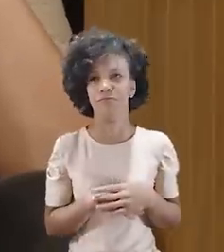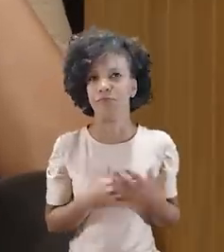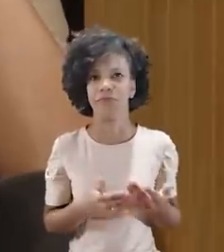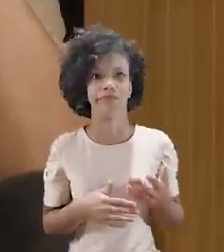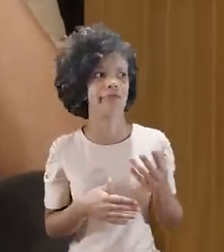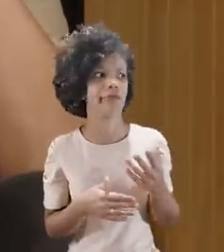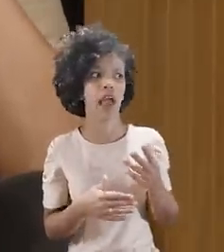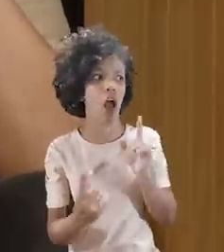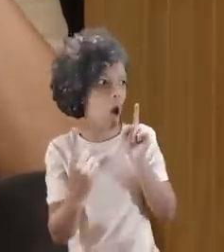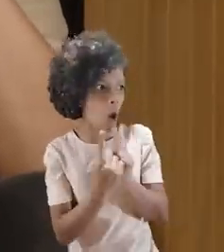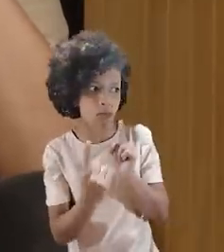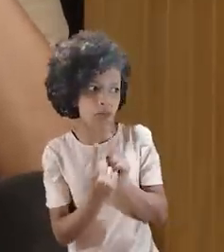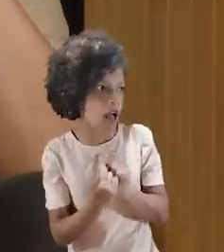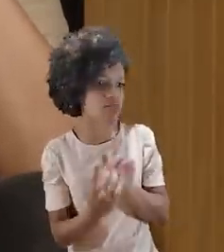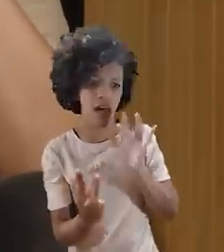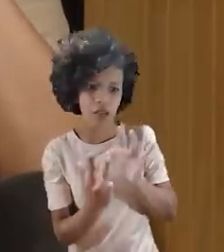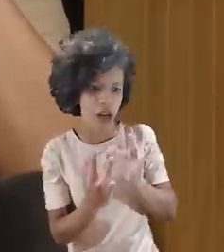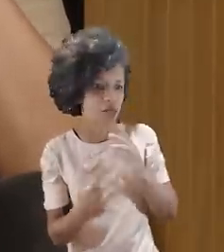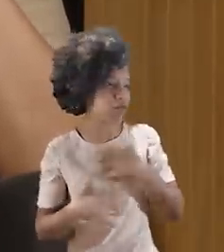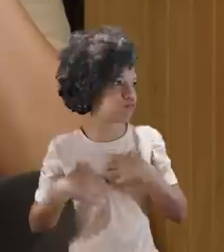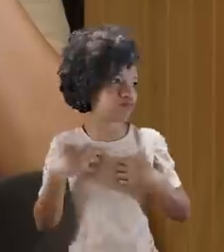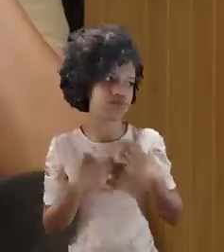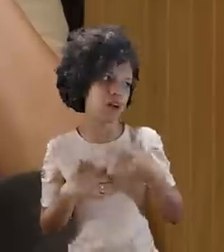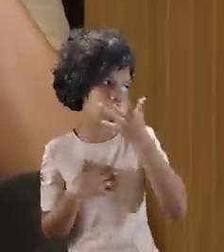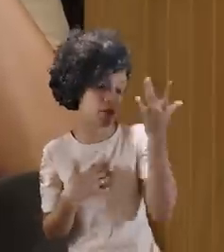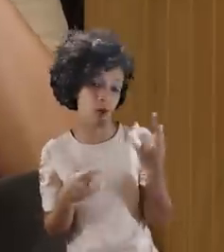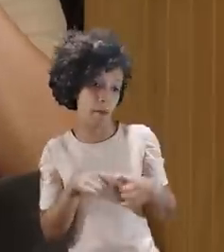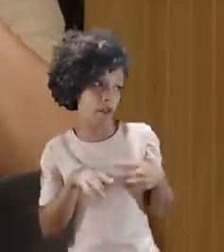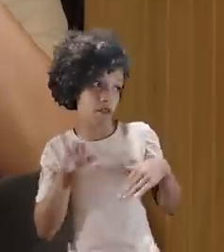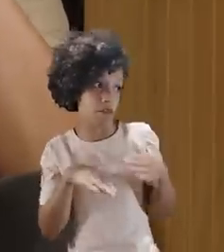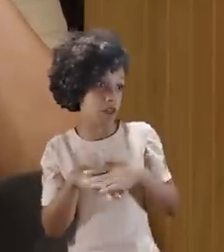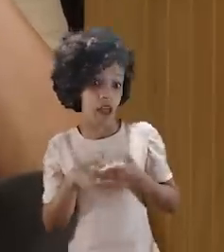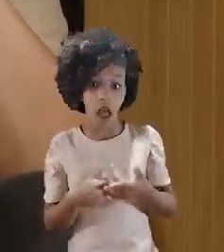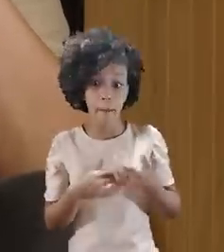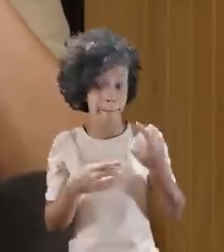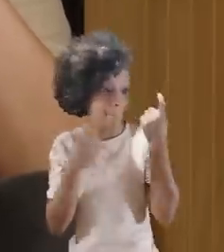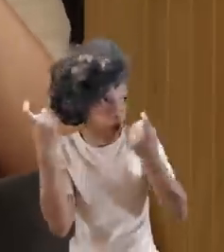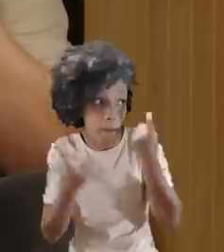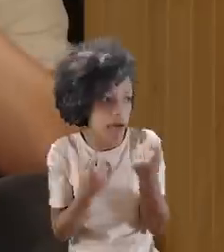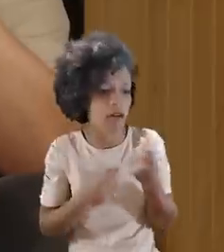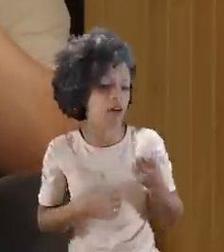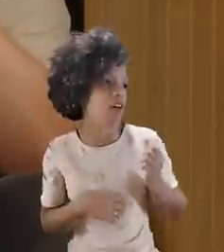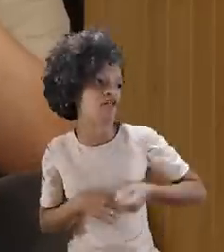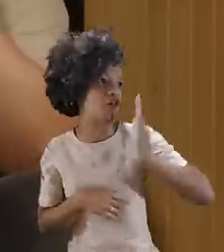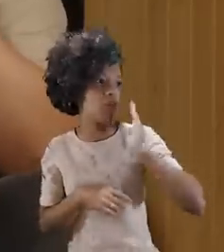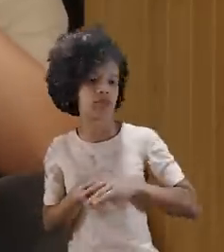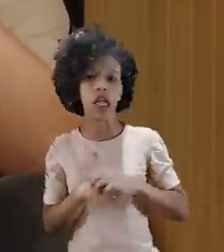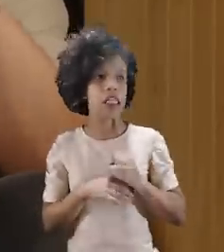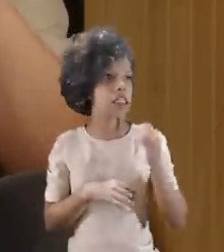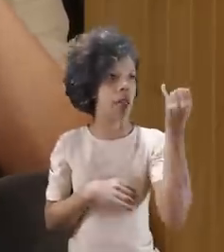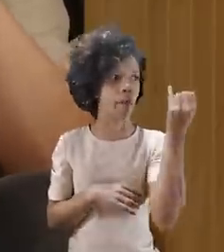mexo diretamente com a auto-estima da pessoa tá ligado então tipo assim às vezes o cara não é bitolado com isso mano pode ser como